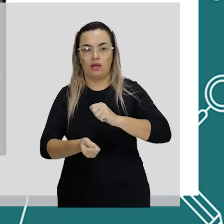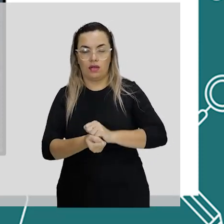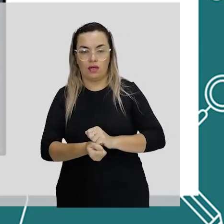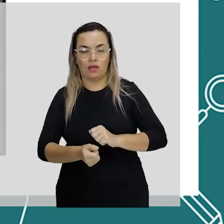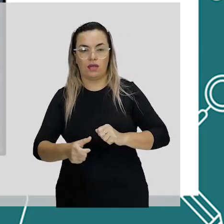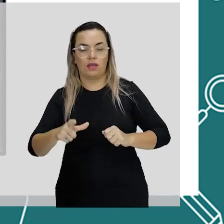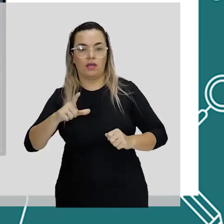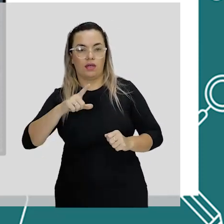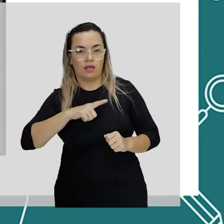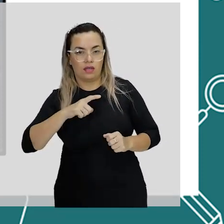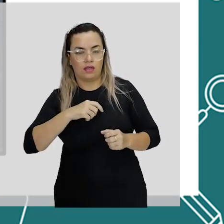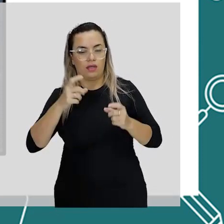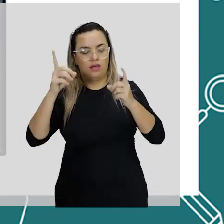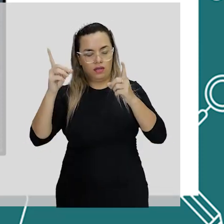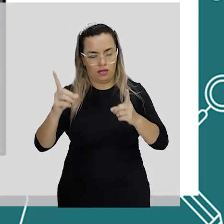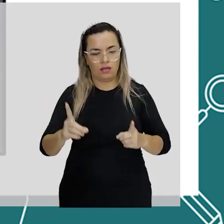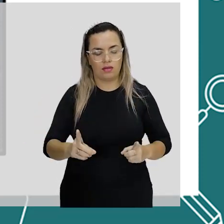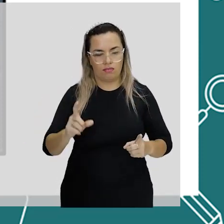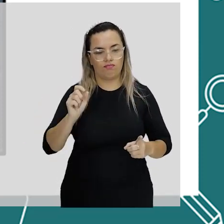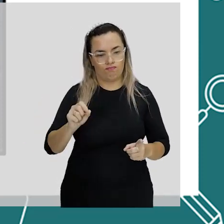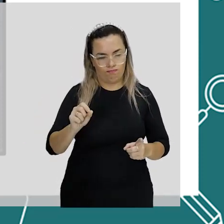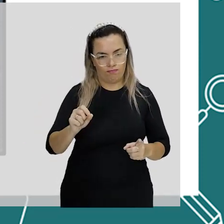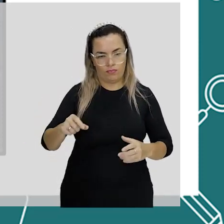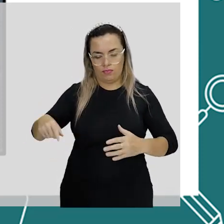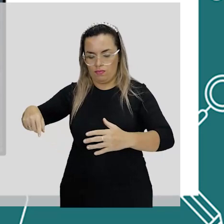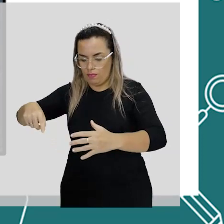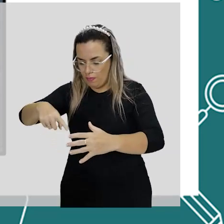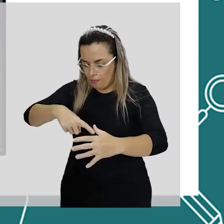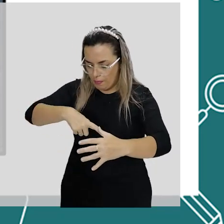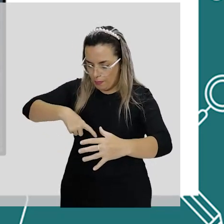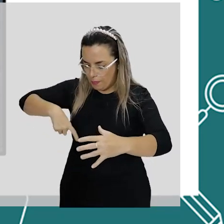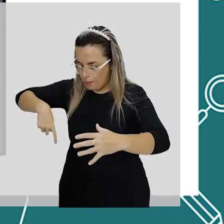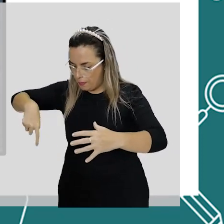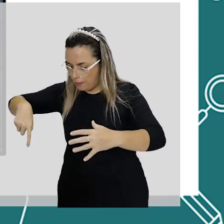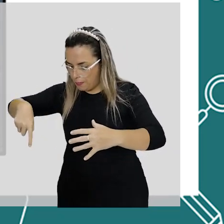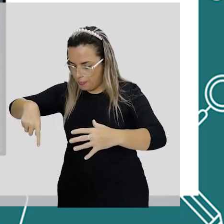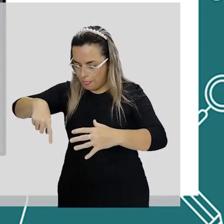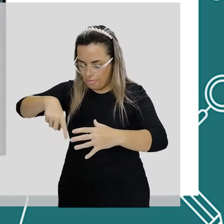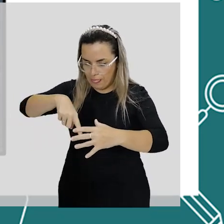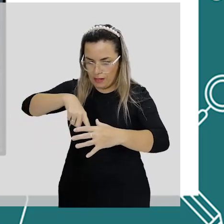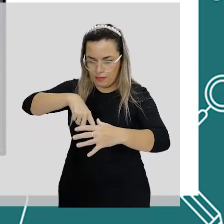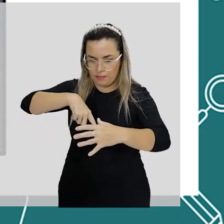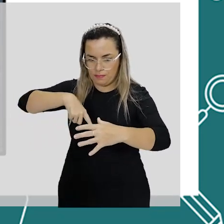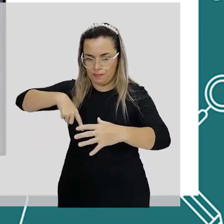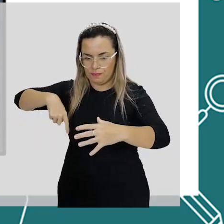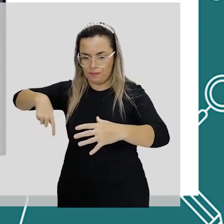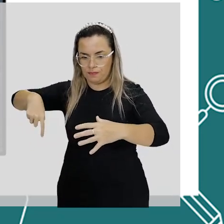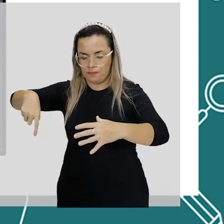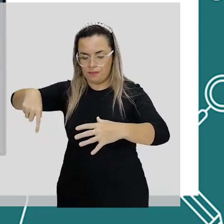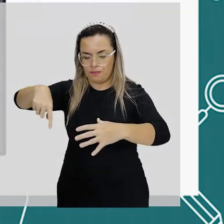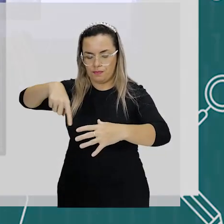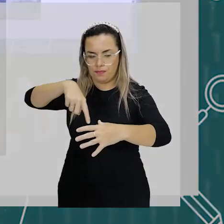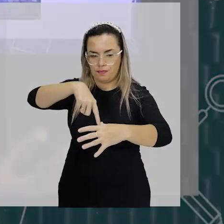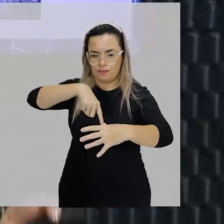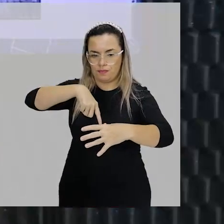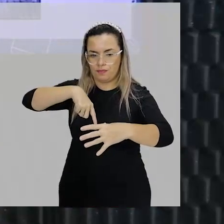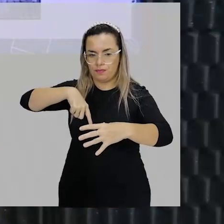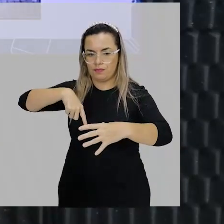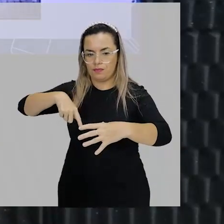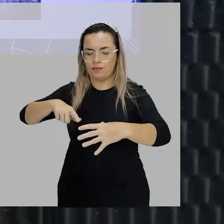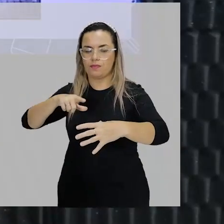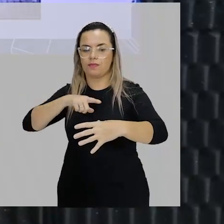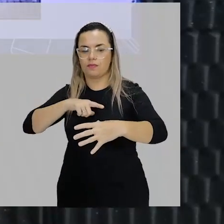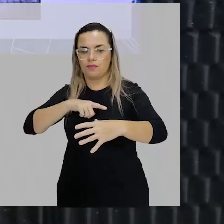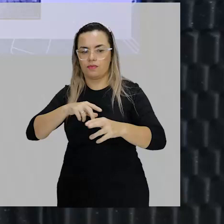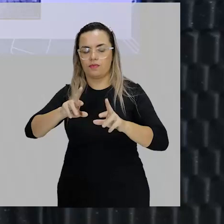de deficiência. Também é realizado dentro daquela gradezinha que eu falei para vocês. Também existe uma diferença